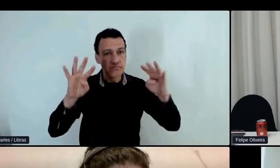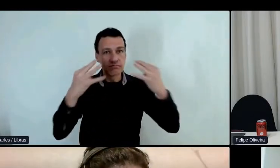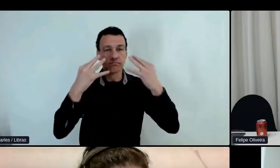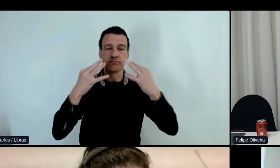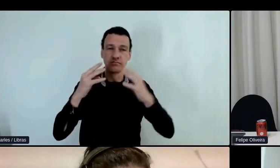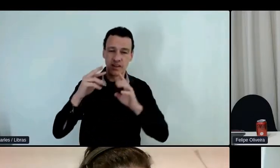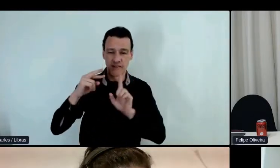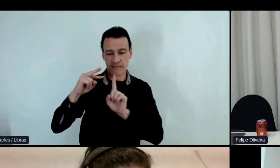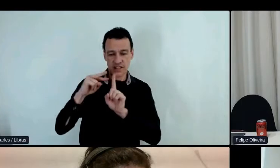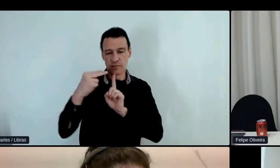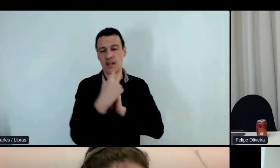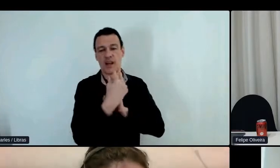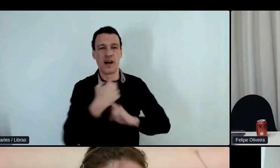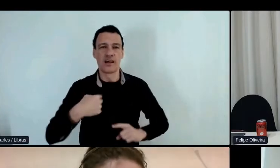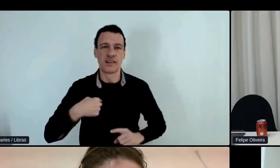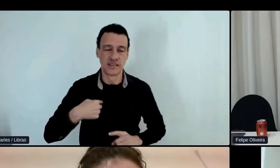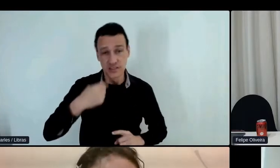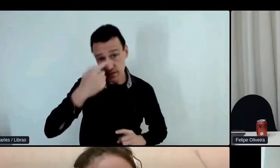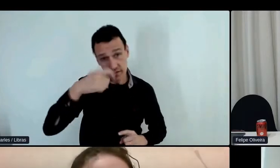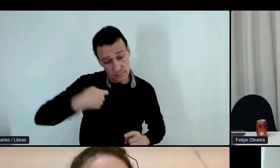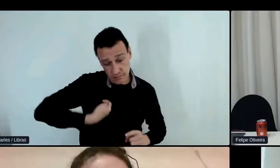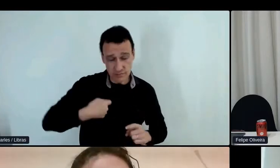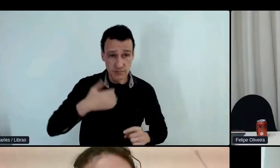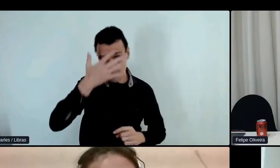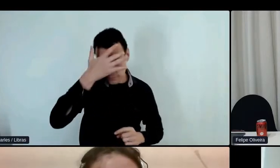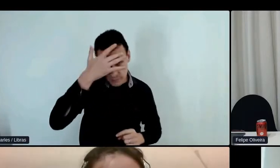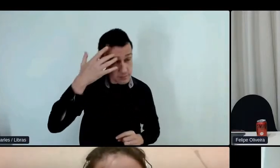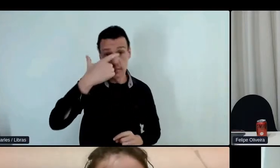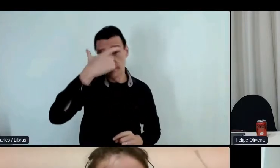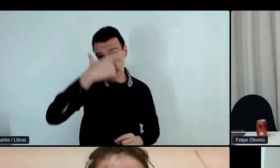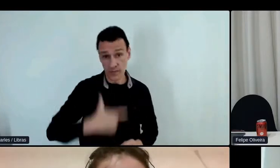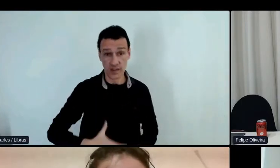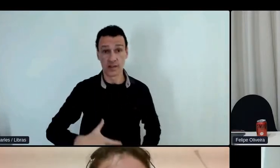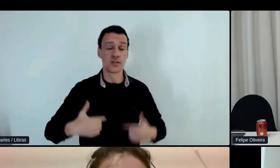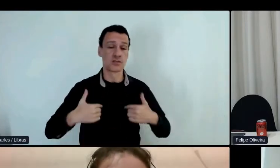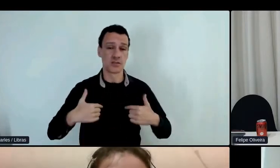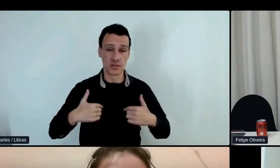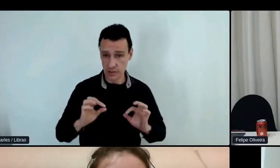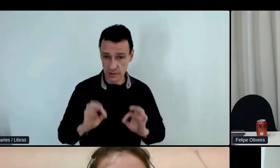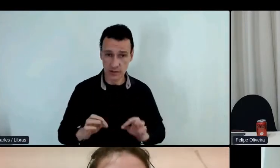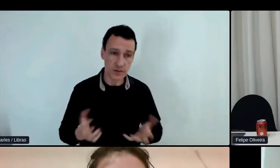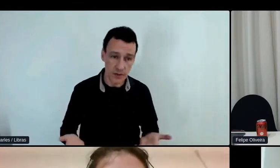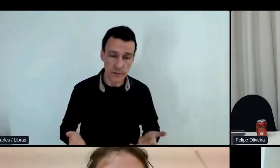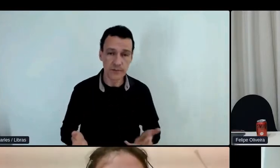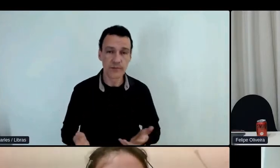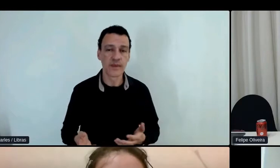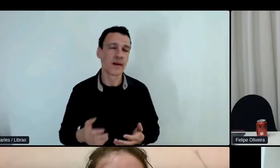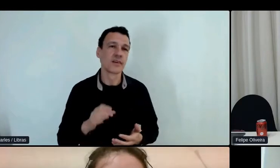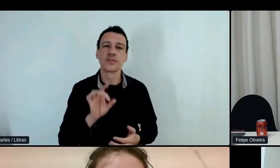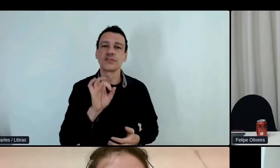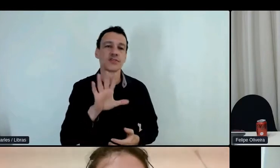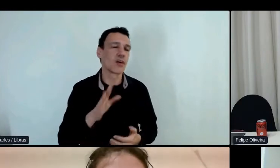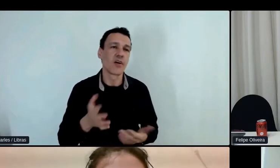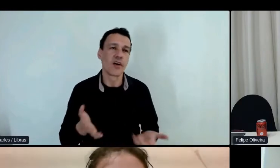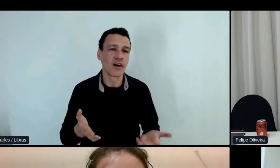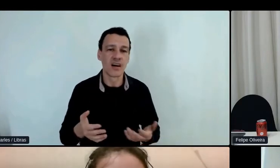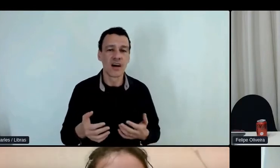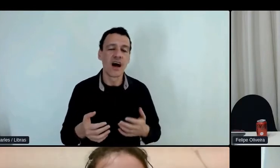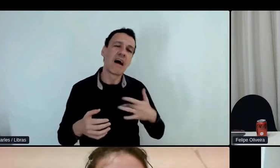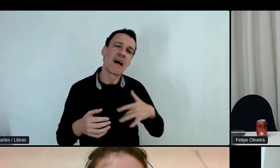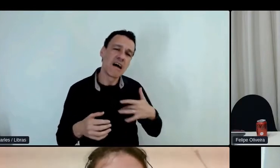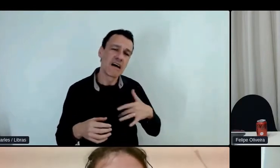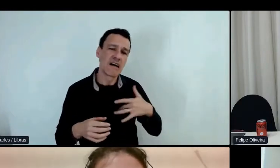porque a intenção é que a gente consiga dar mais espaço para que eles tenham